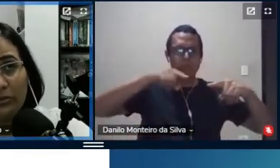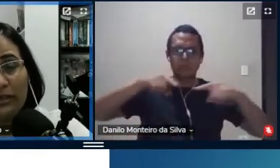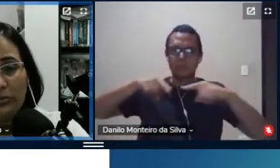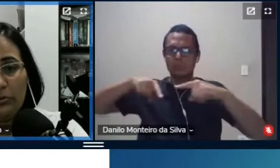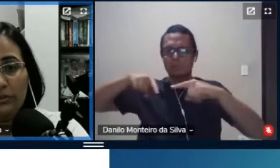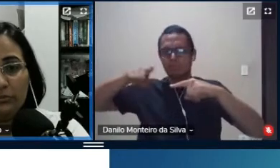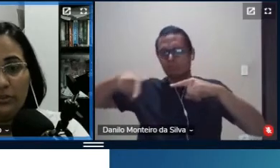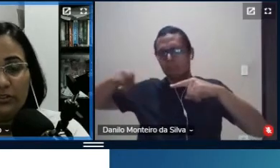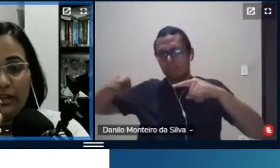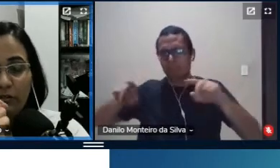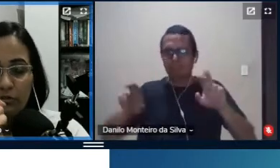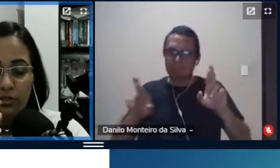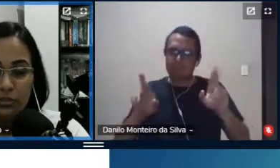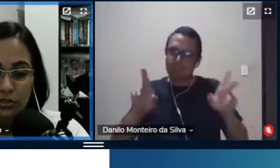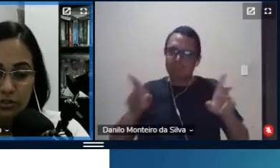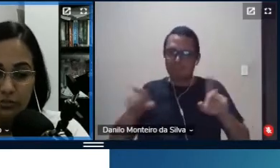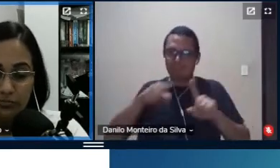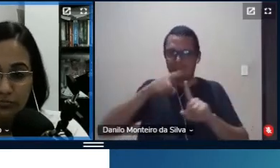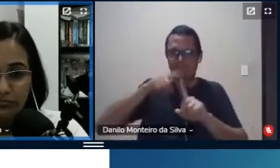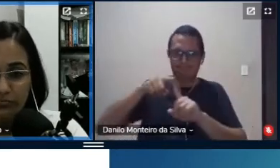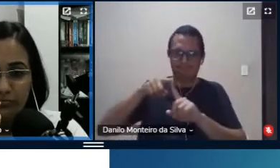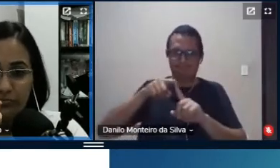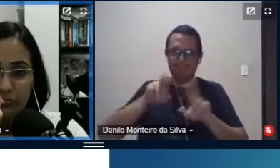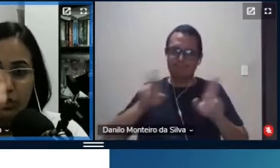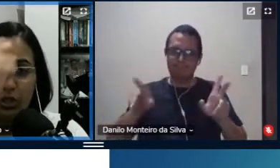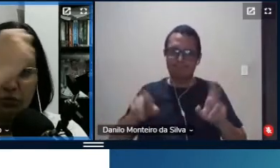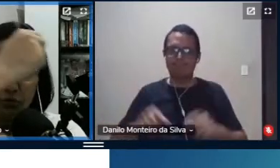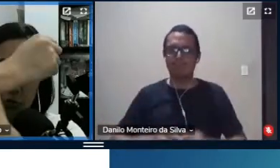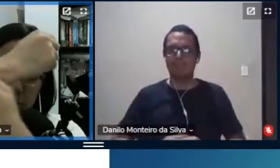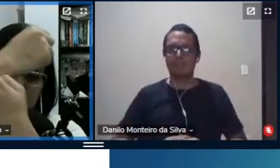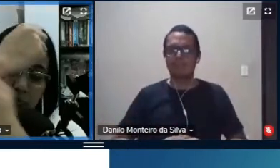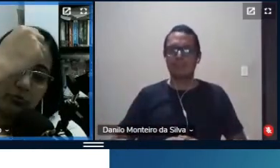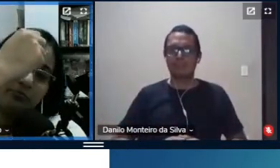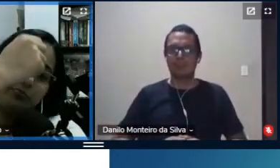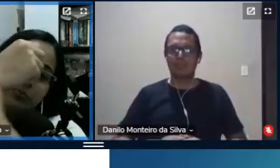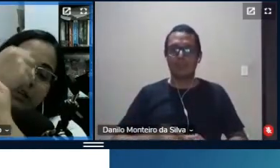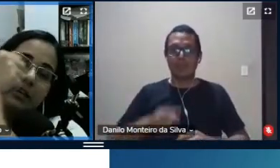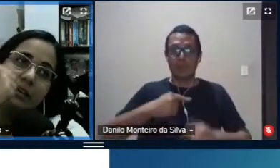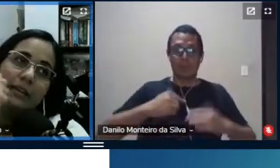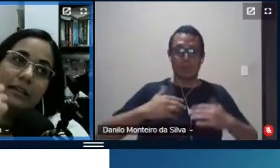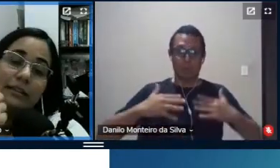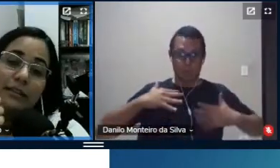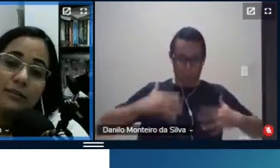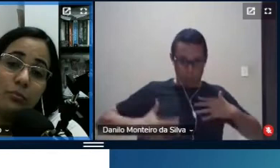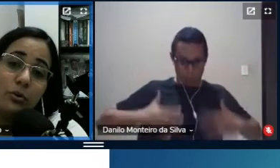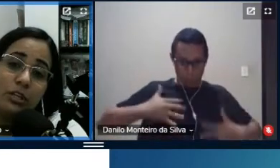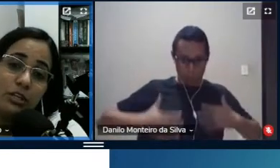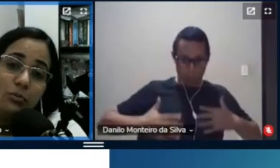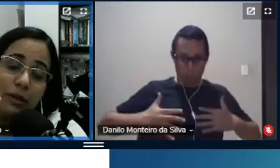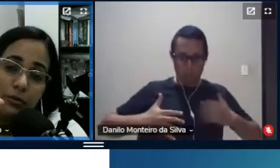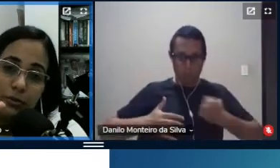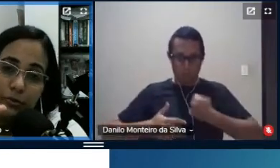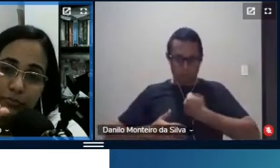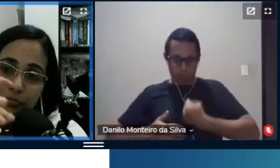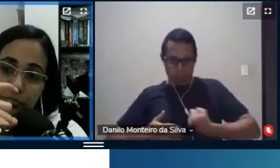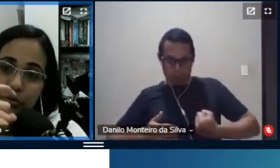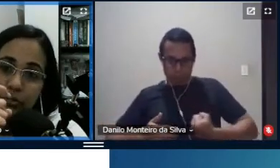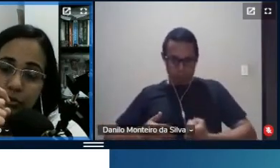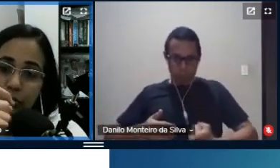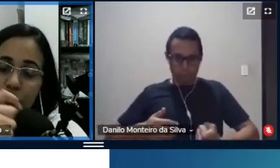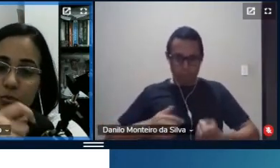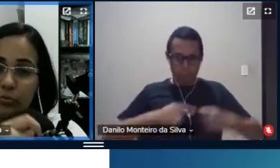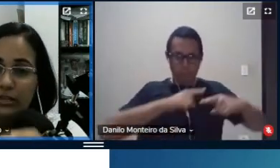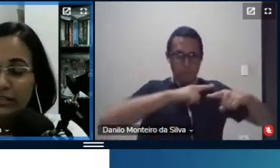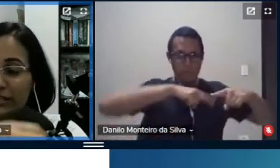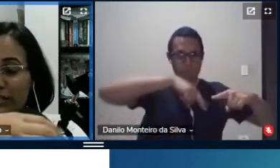O comprimento da onda no ensaio de nosso corpo, ele tem que ser um pouquinho maior,